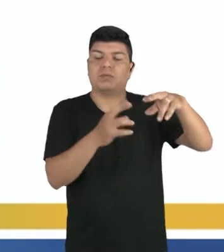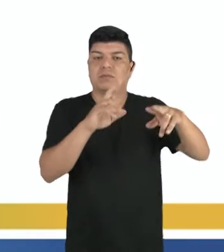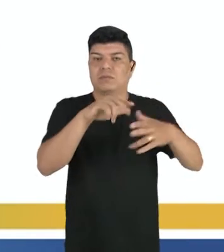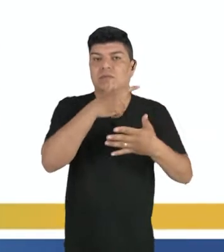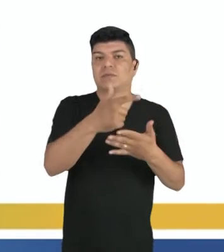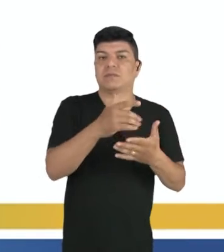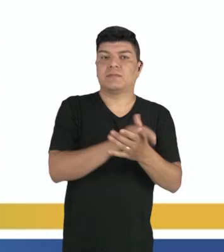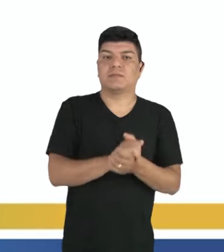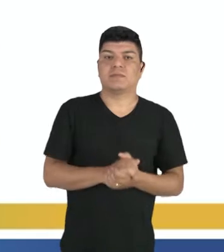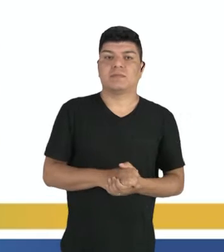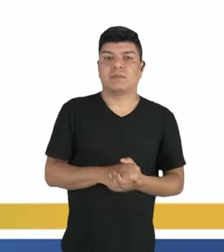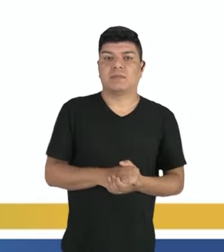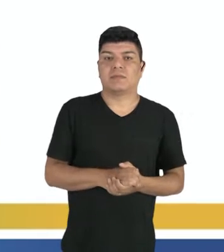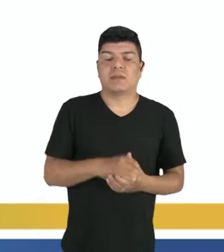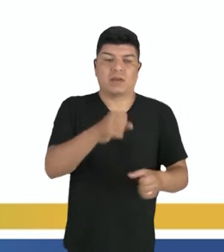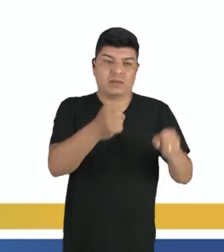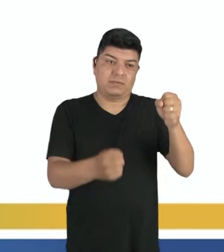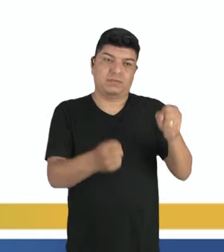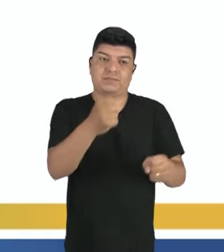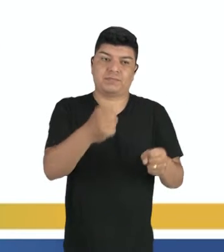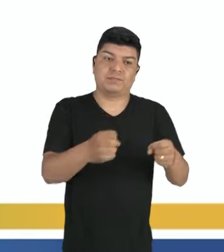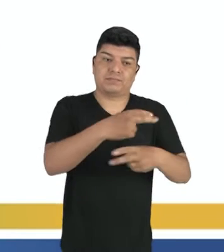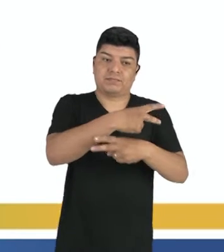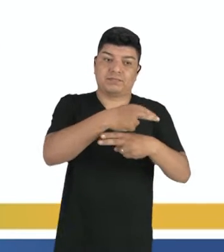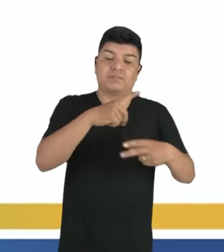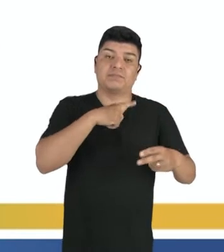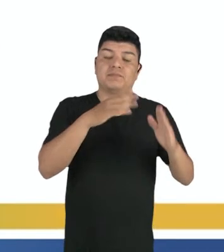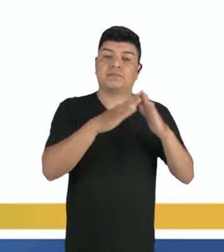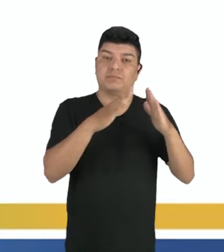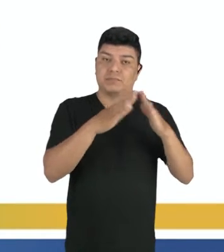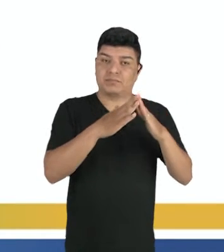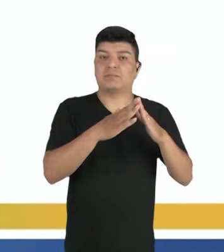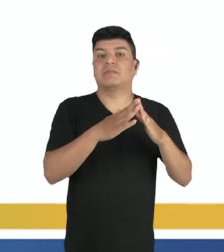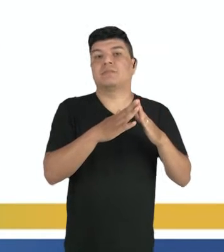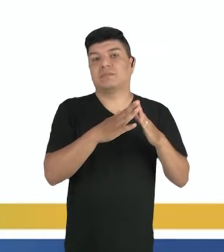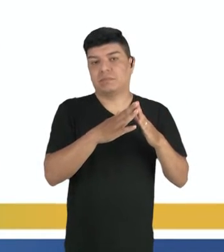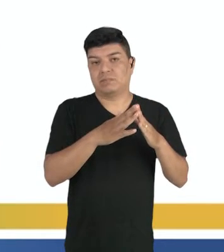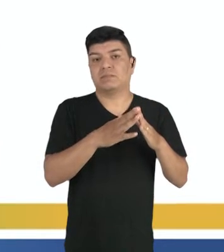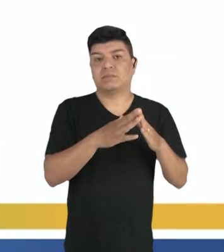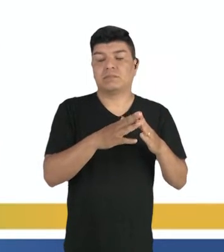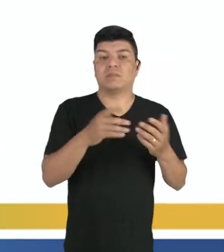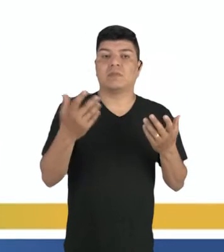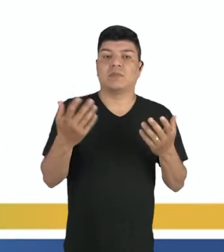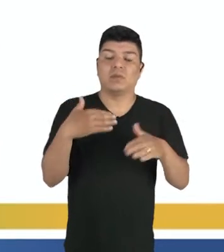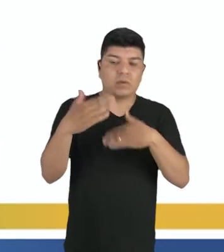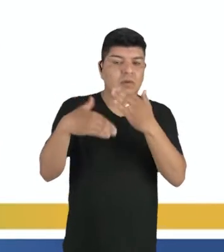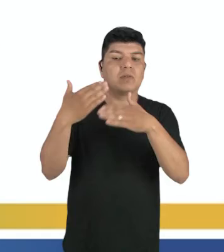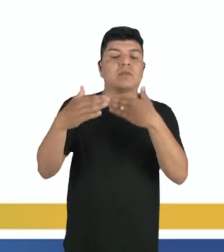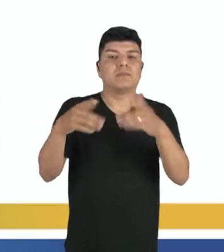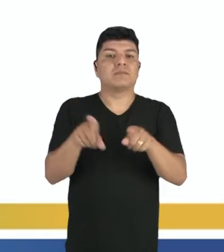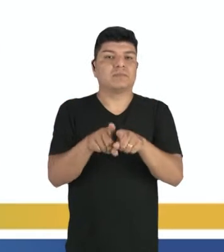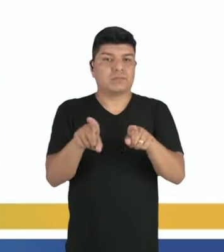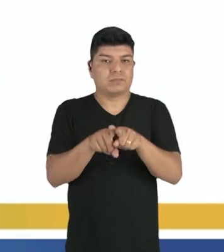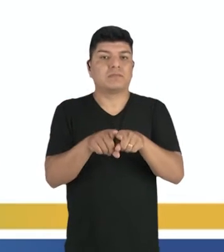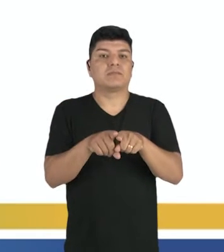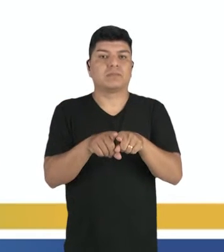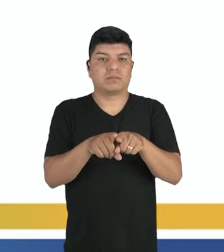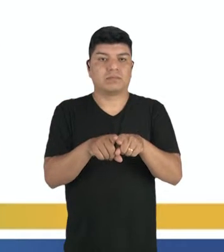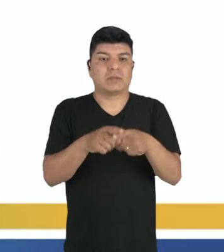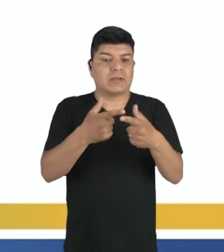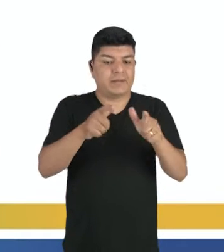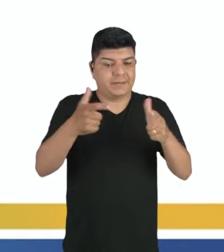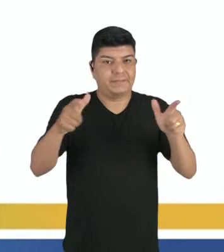duráveis, são os automóveis, eletrodomésticos e outras coisas mais. Então, ela começava a desenvolver também. Começava